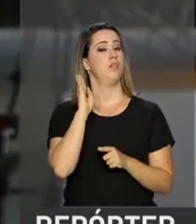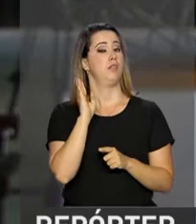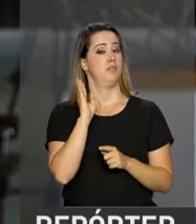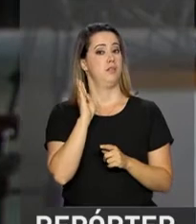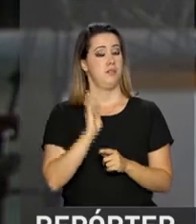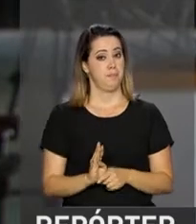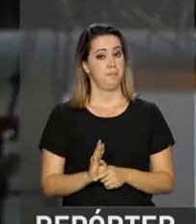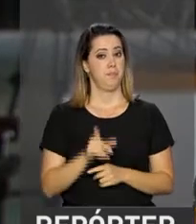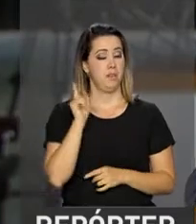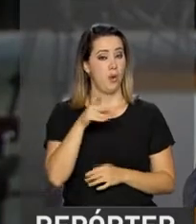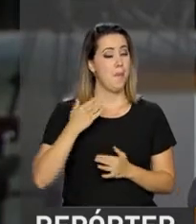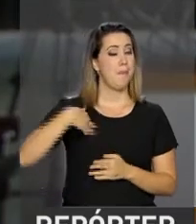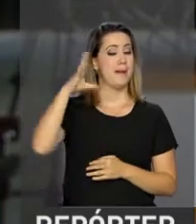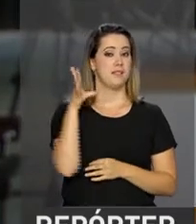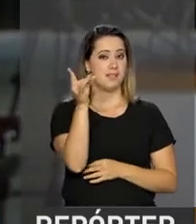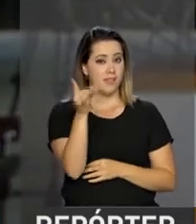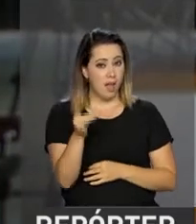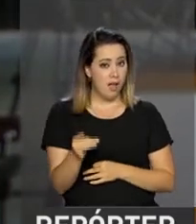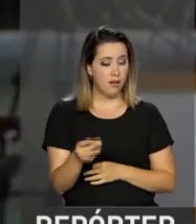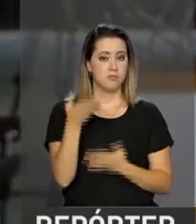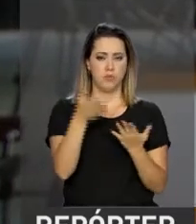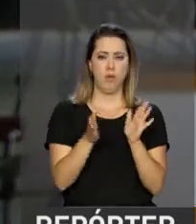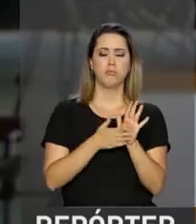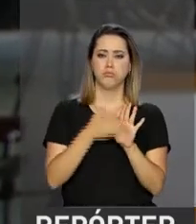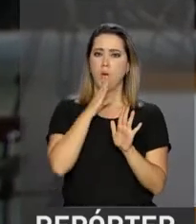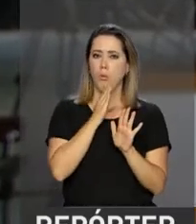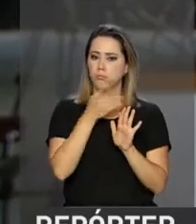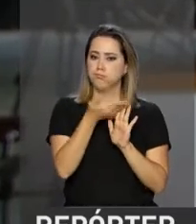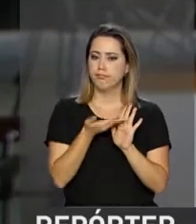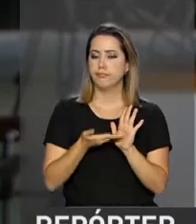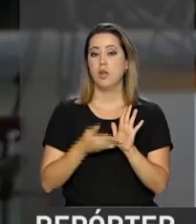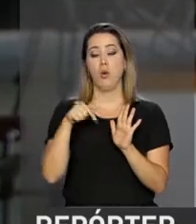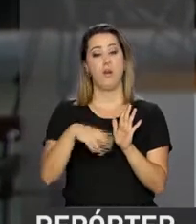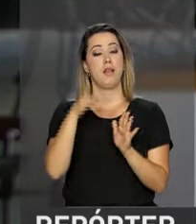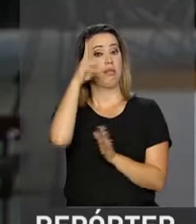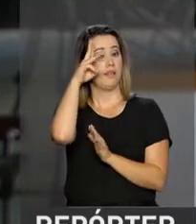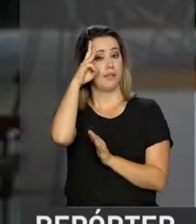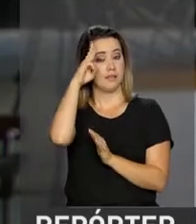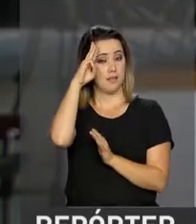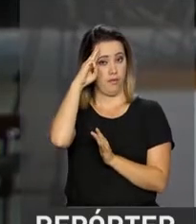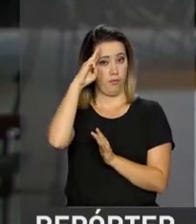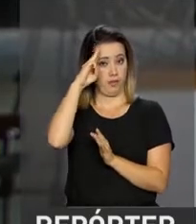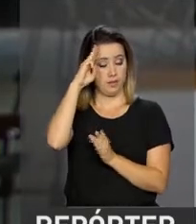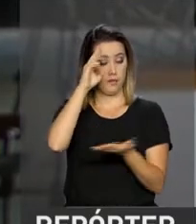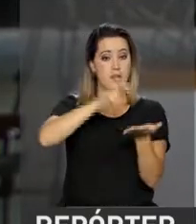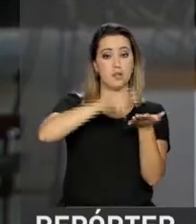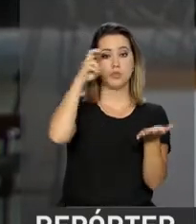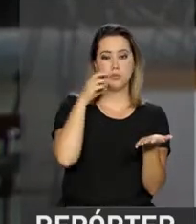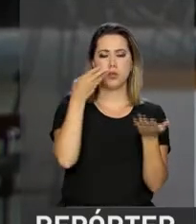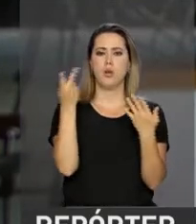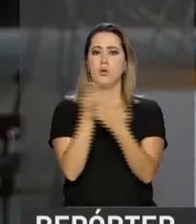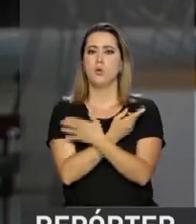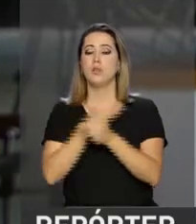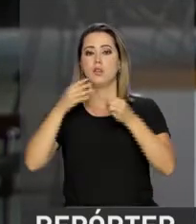Olha, Carolina, mais detalhes em relação a essa proposta vão ser conhecidos na manhã desta terça-feira, quando vai ocorrer no Ministério